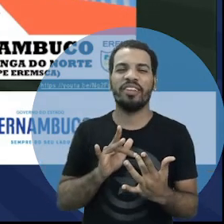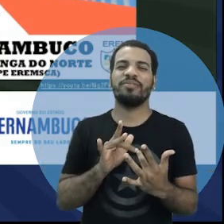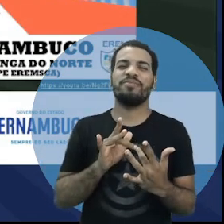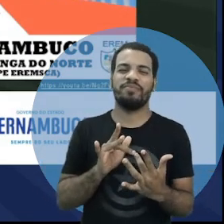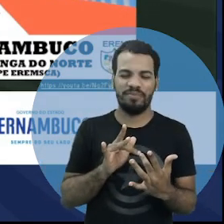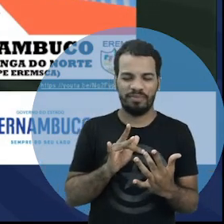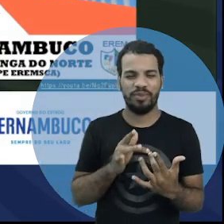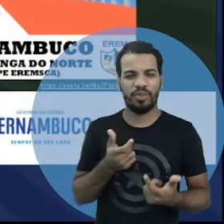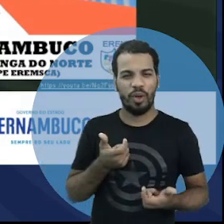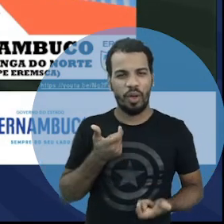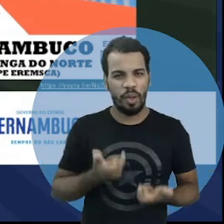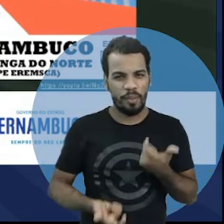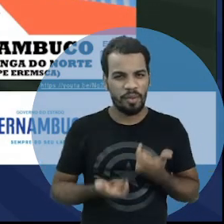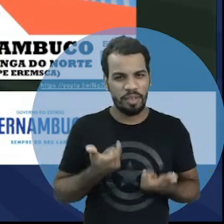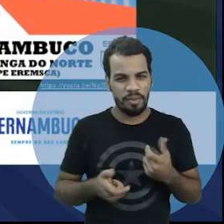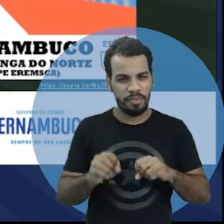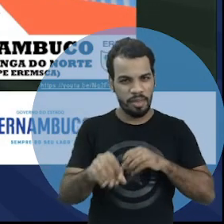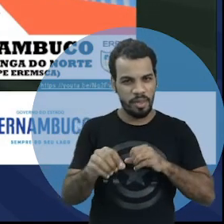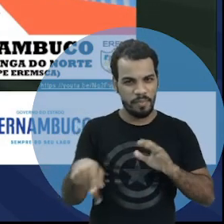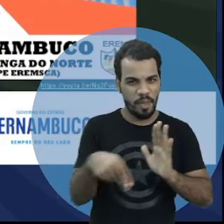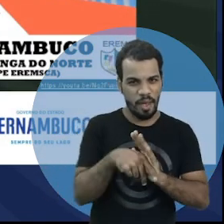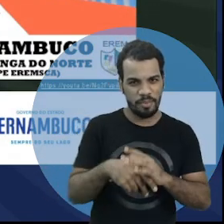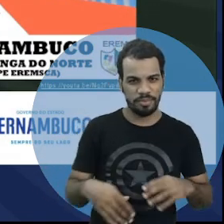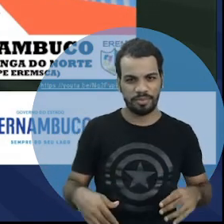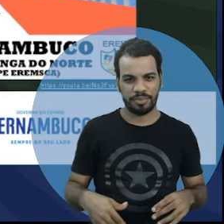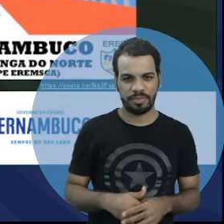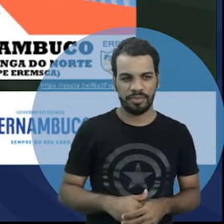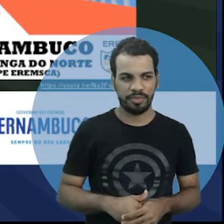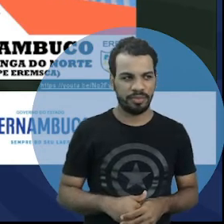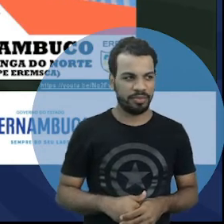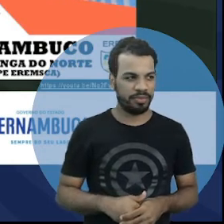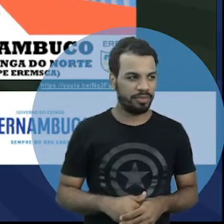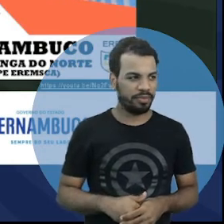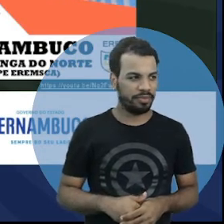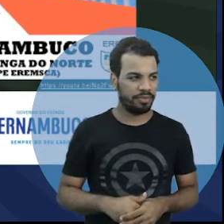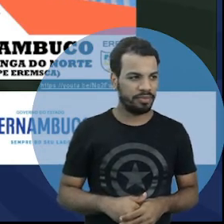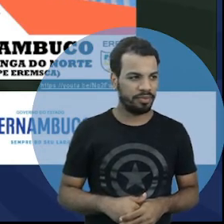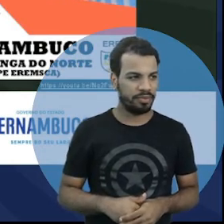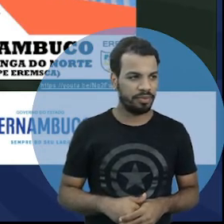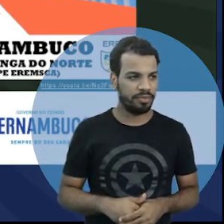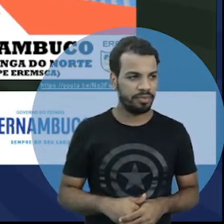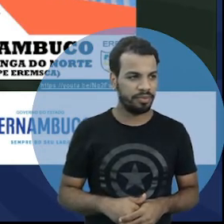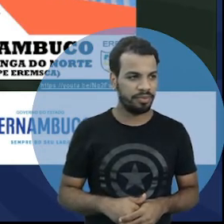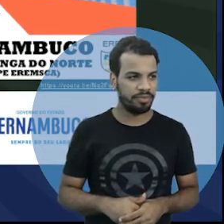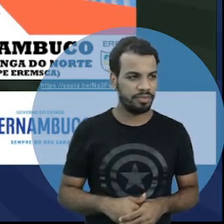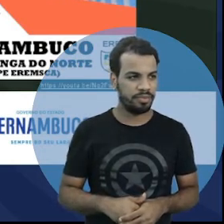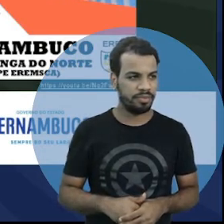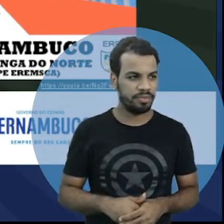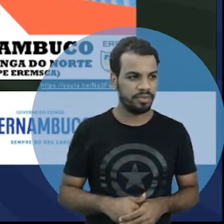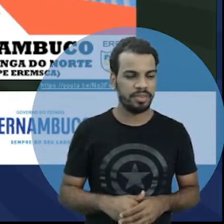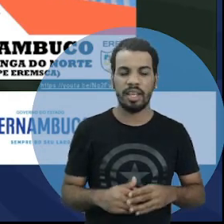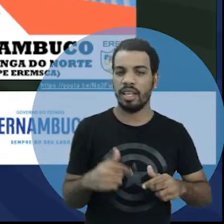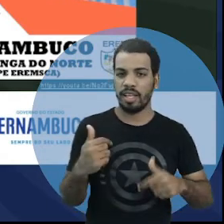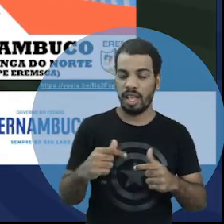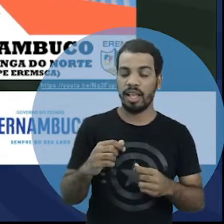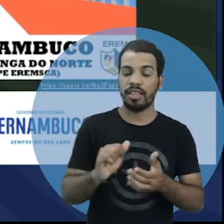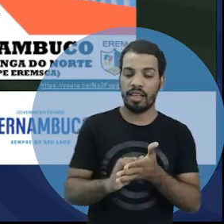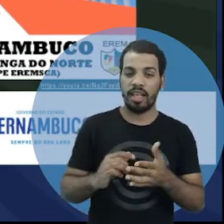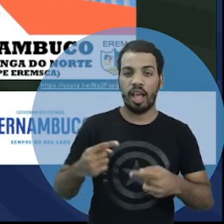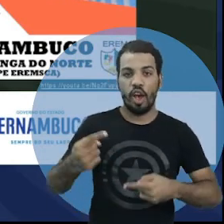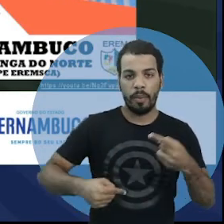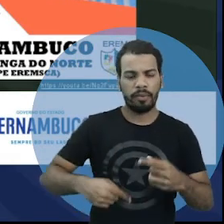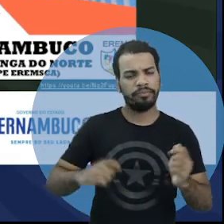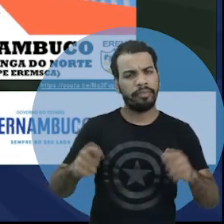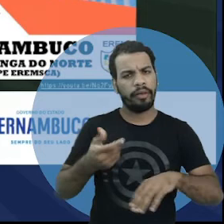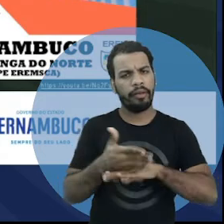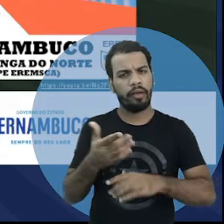com a robótica educacional. E as atividades que a UBR promove acontecem através de competições realmente